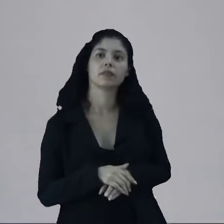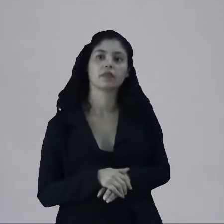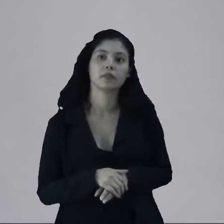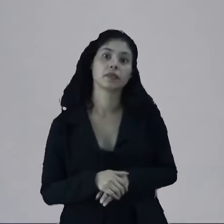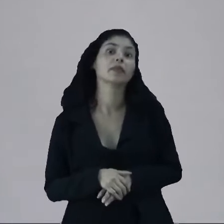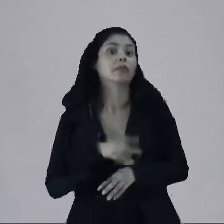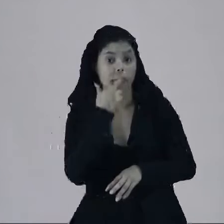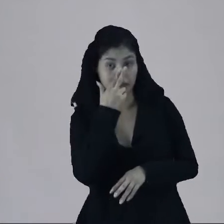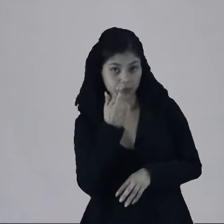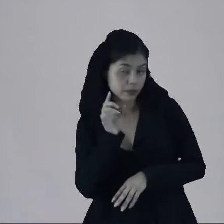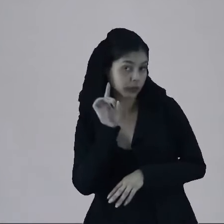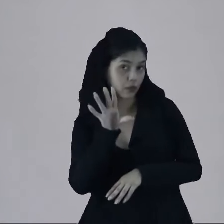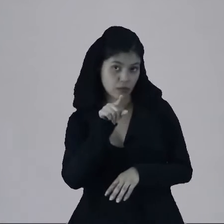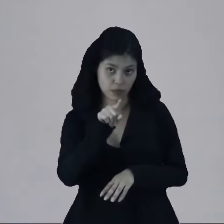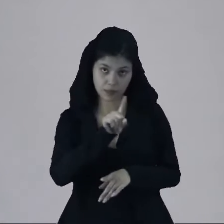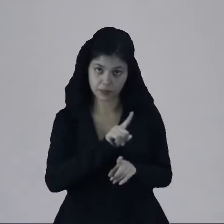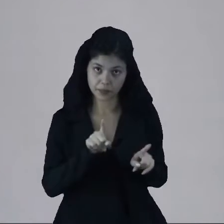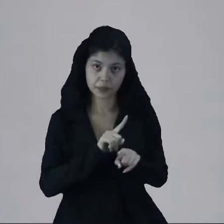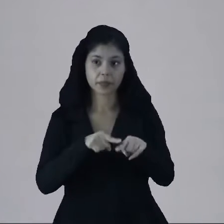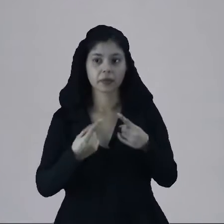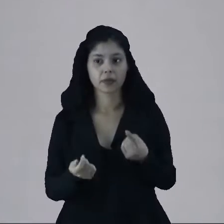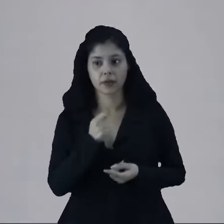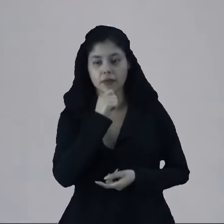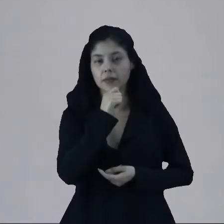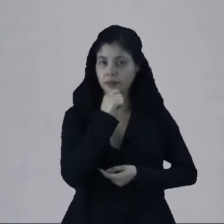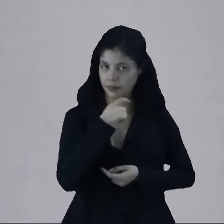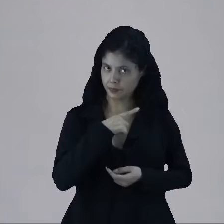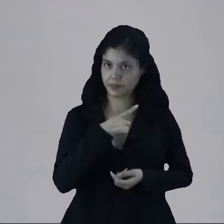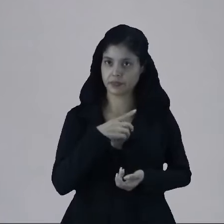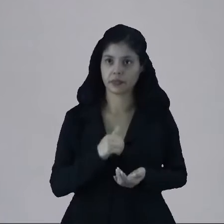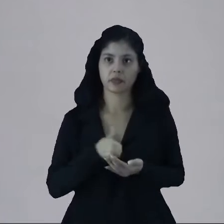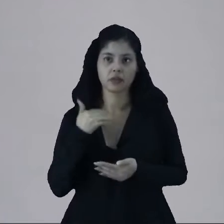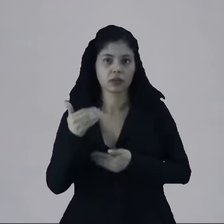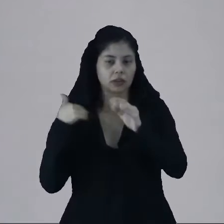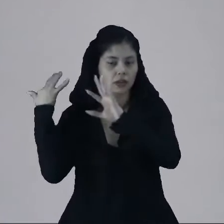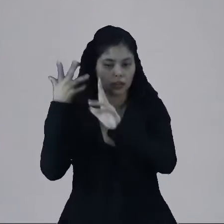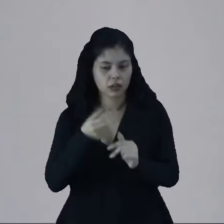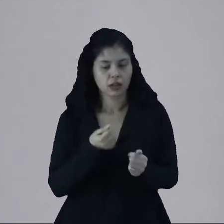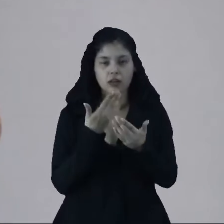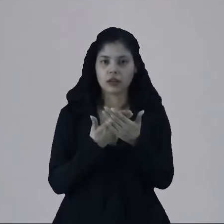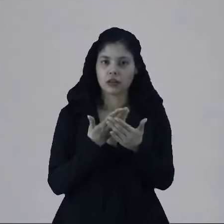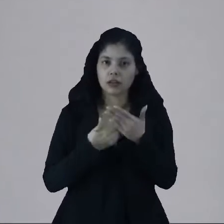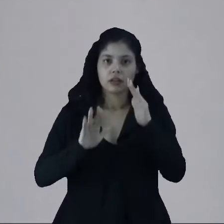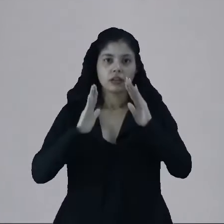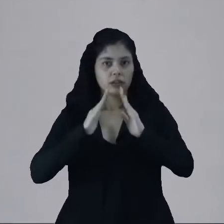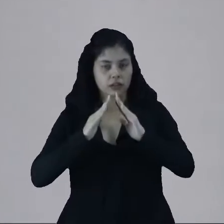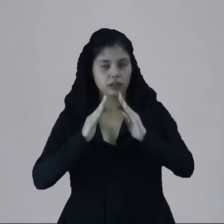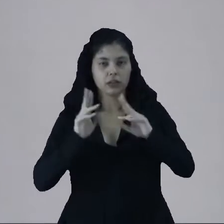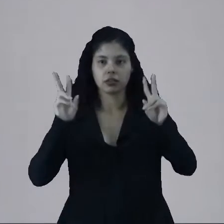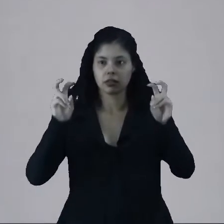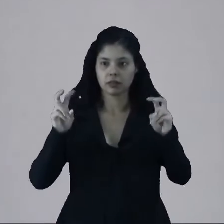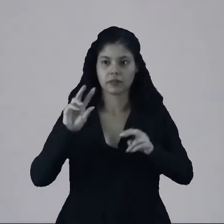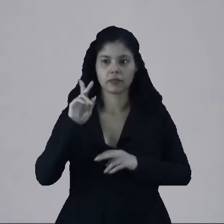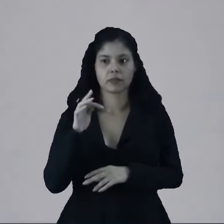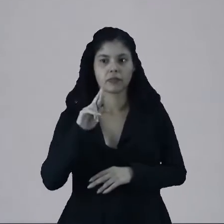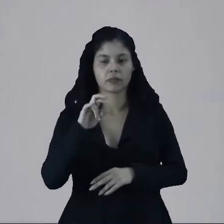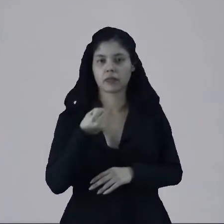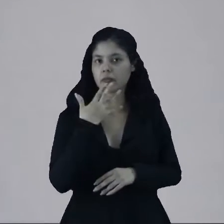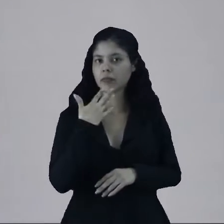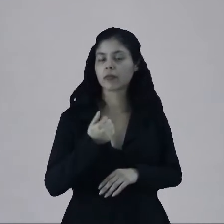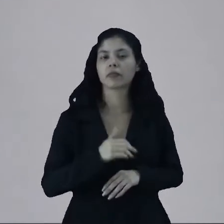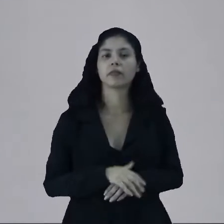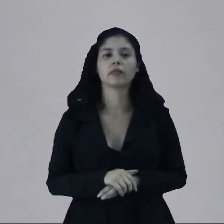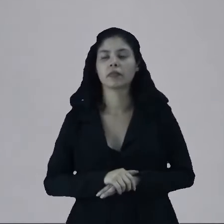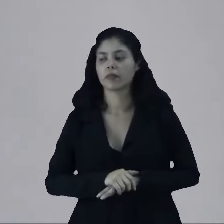Por incrível que pareça, não são só esses, mas aí você já vai dando a sua revisada em casa e sabendo que a nossa temática é heredograma, tudo